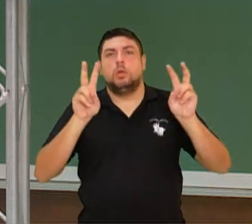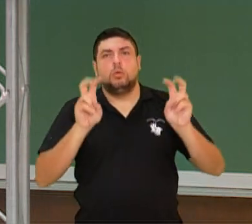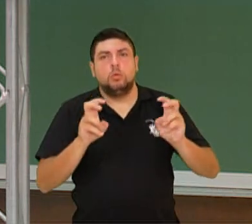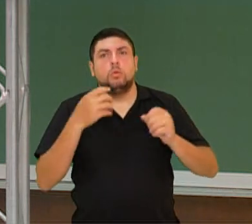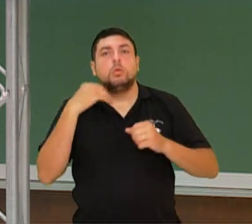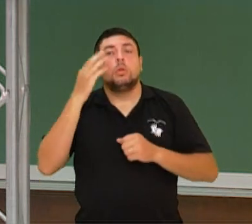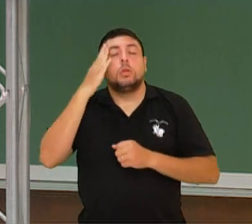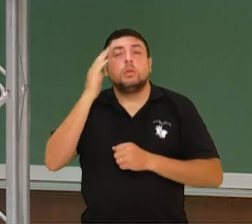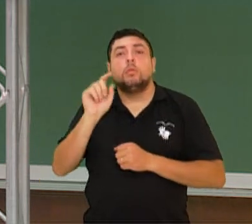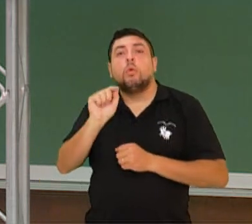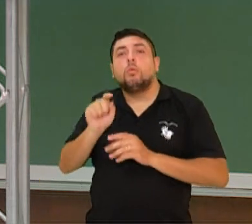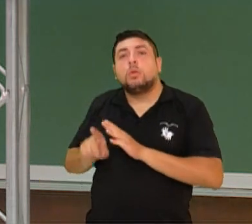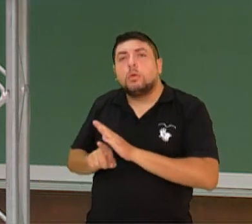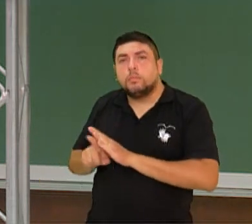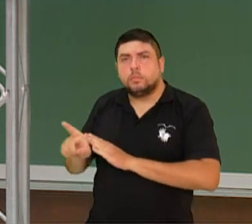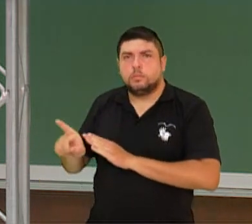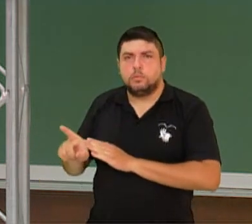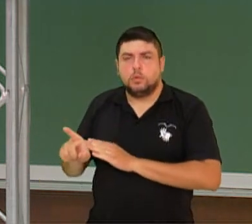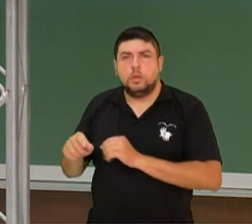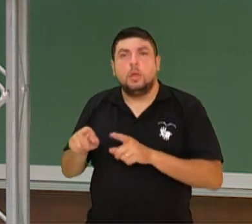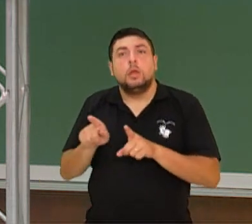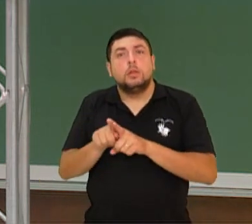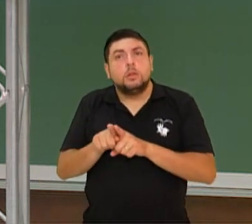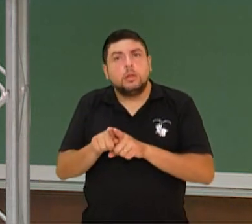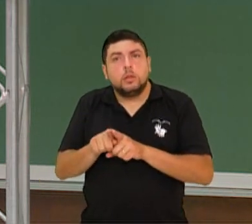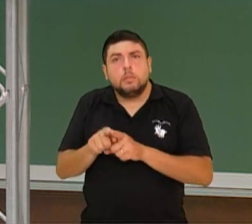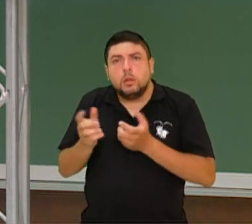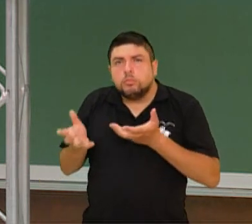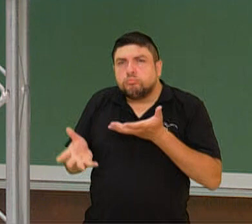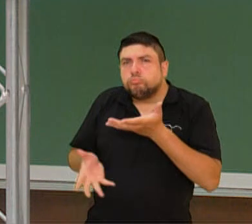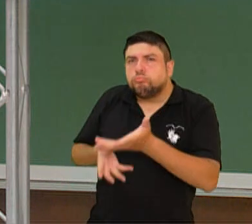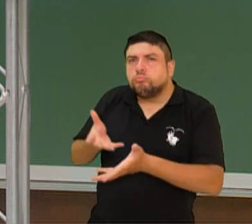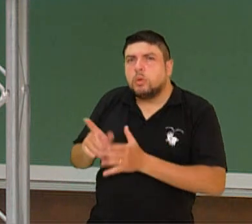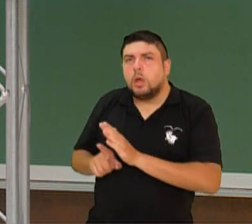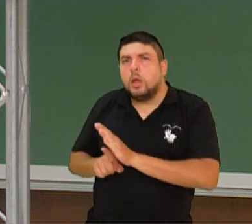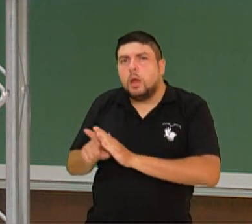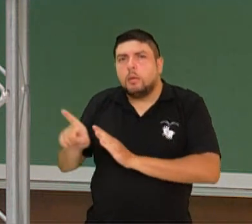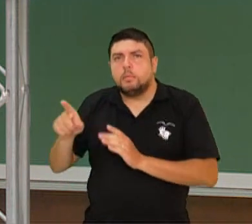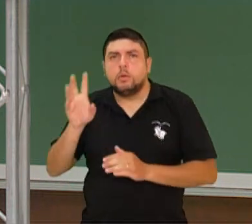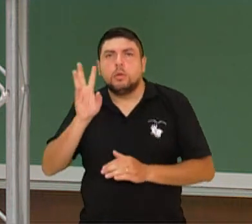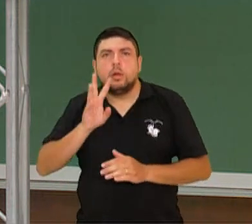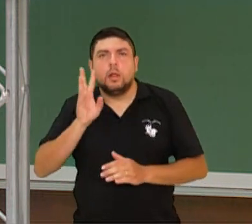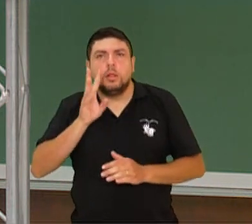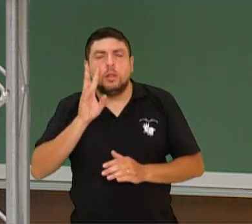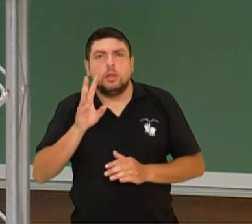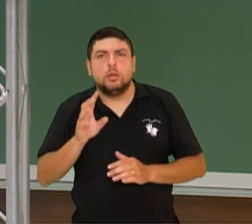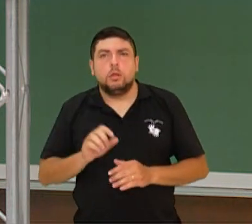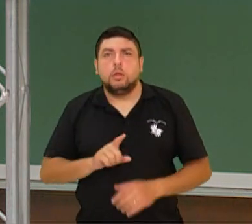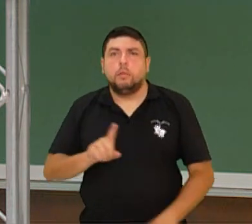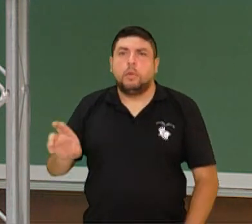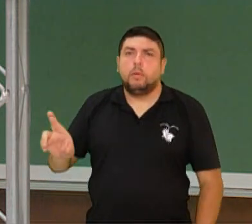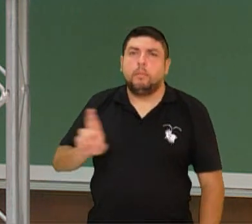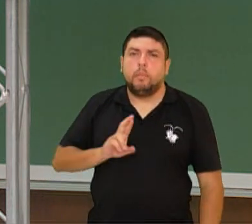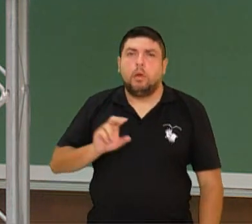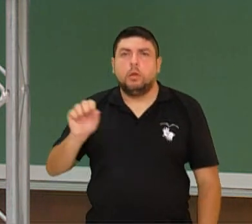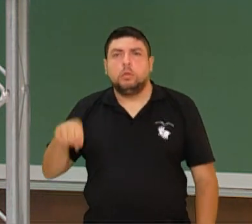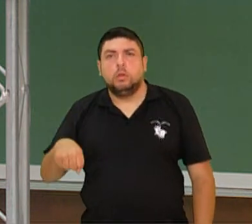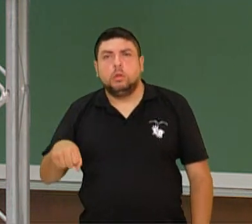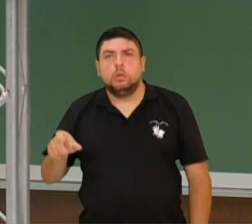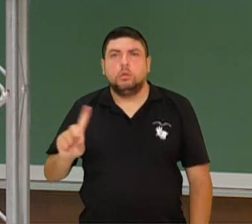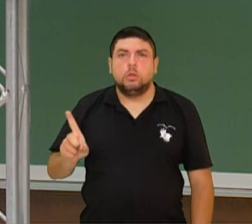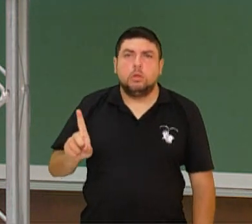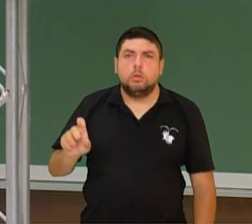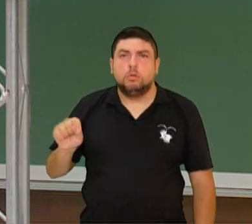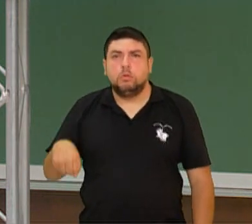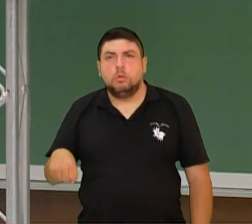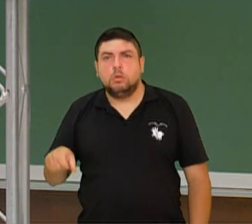né? Induzir para que seja uma pergunta legal, né? Porque senão fica aquele sim, não, e